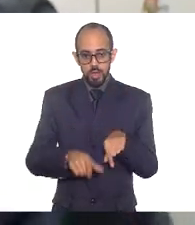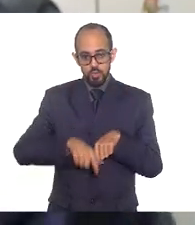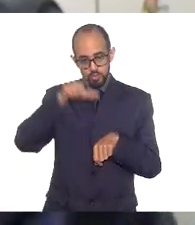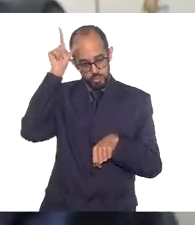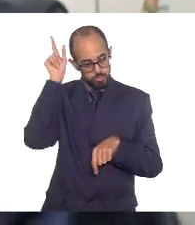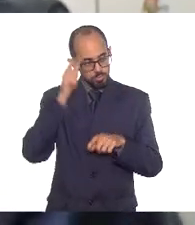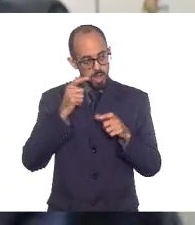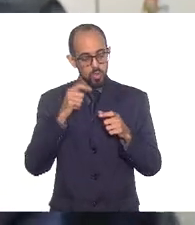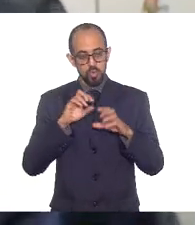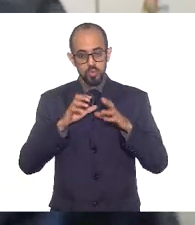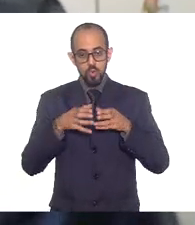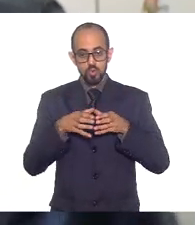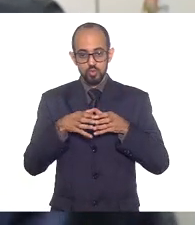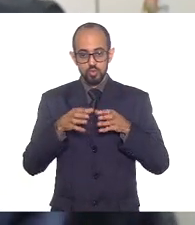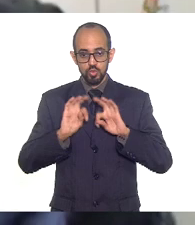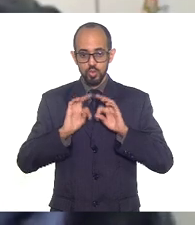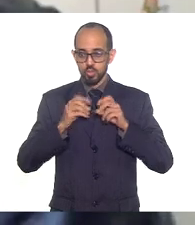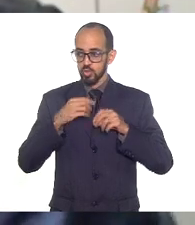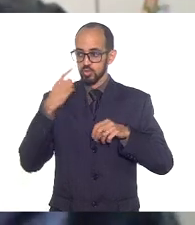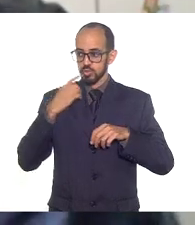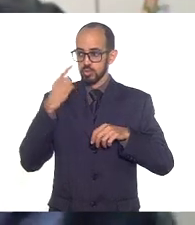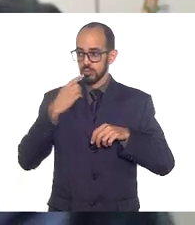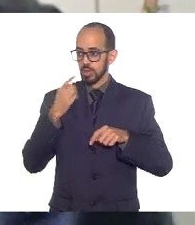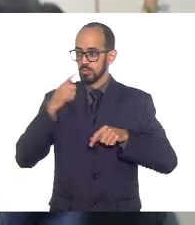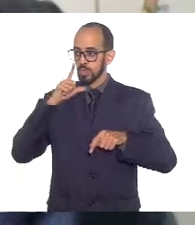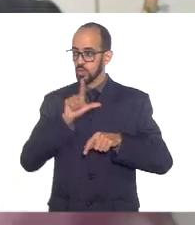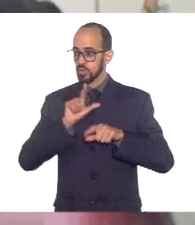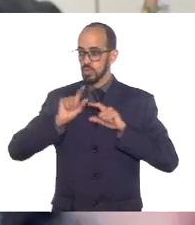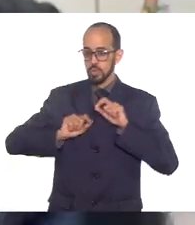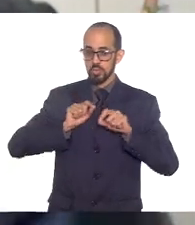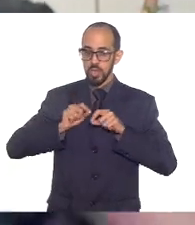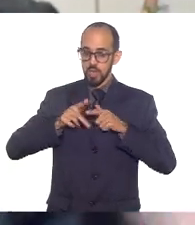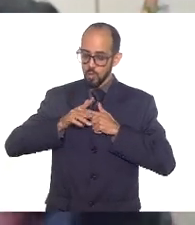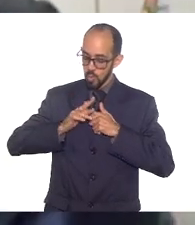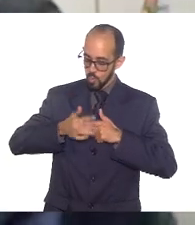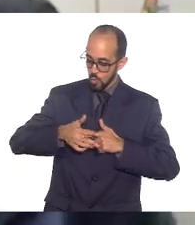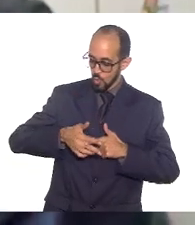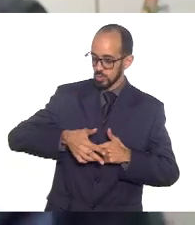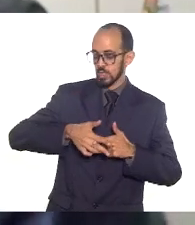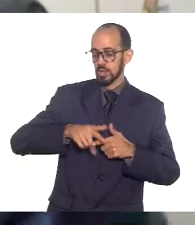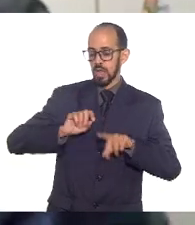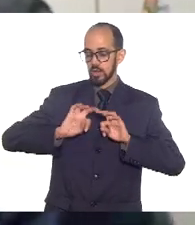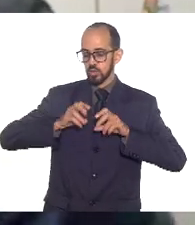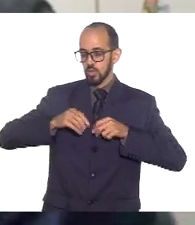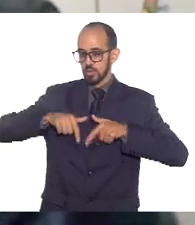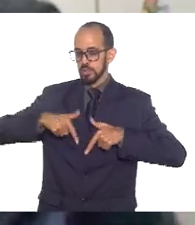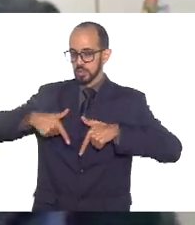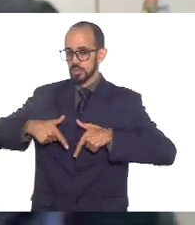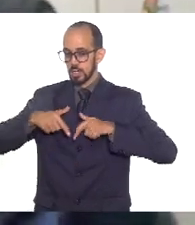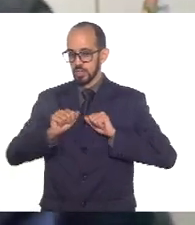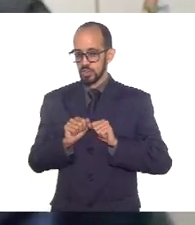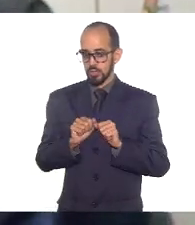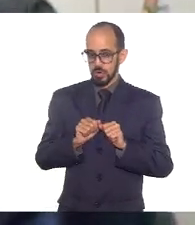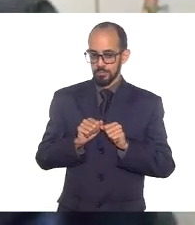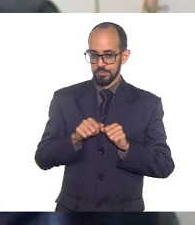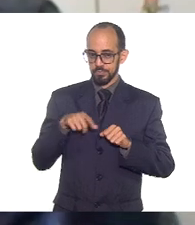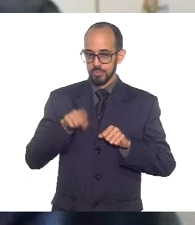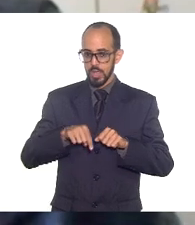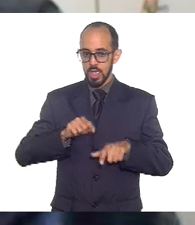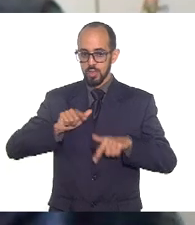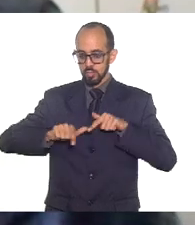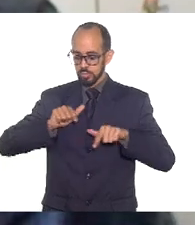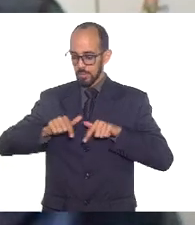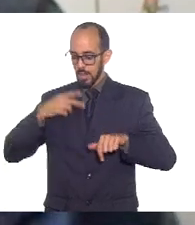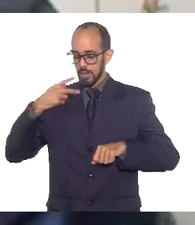Paulo e com conjuntos de resultados dessa casa para que a gente consiga aperfeiçoar essa iniciativa é ao longo aqui do